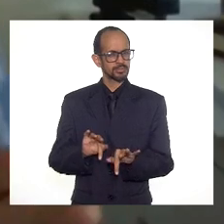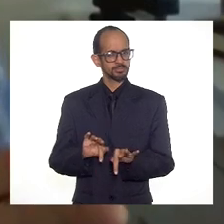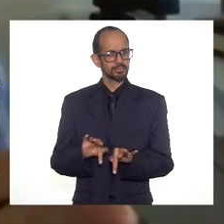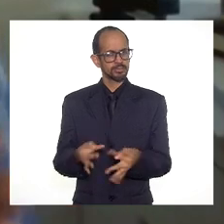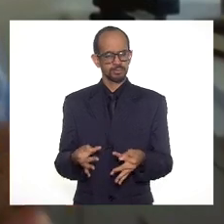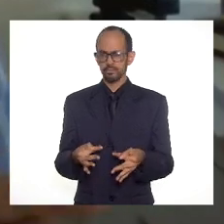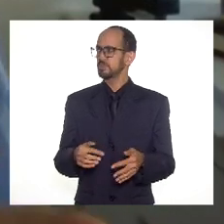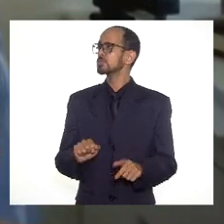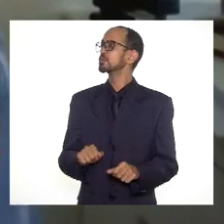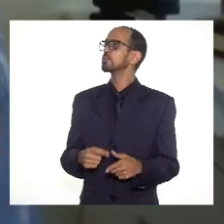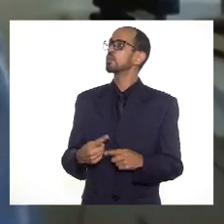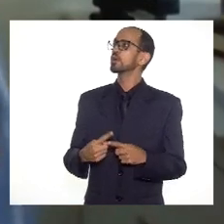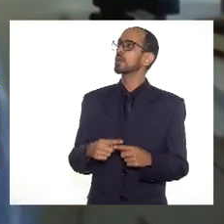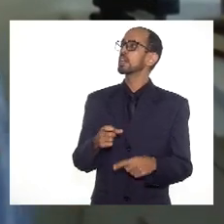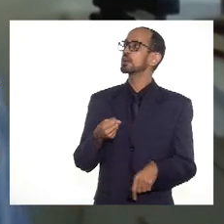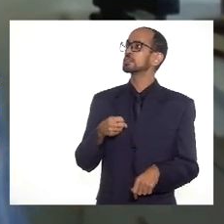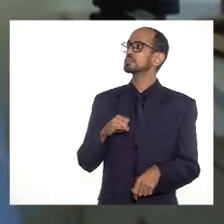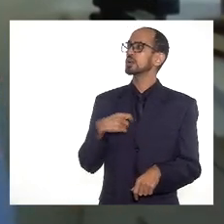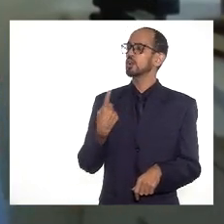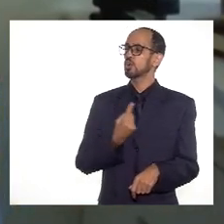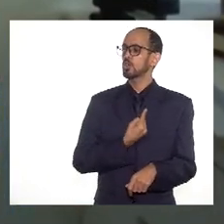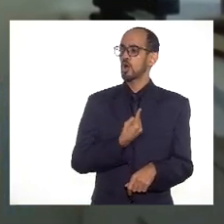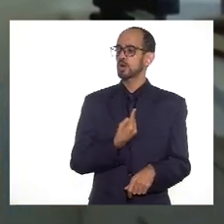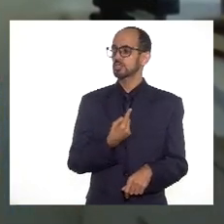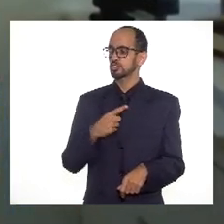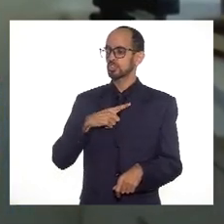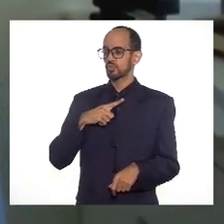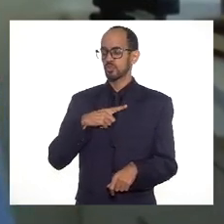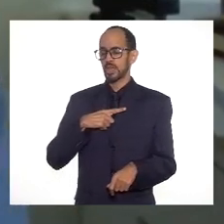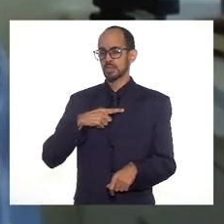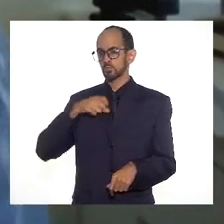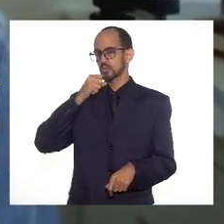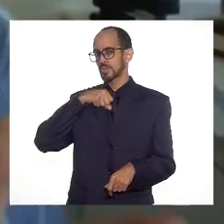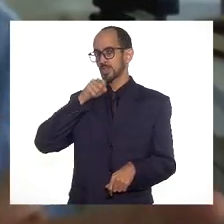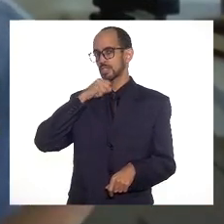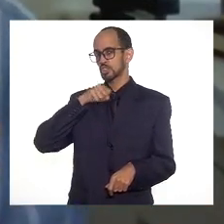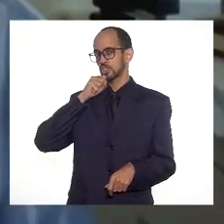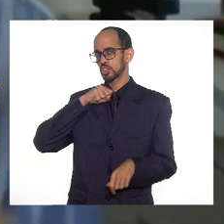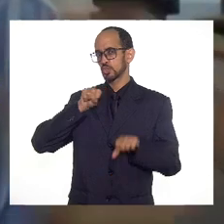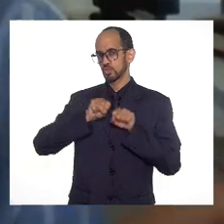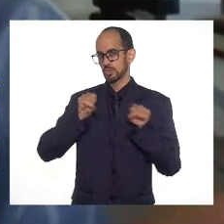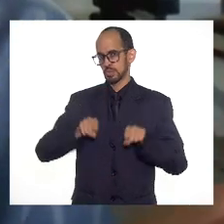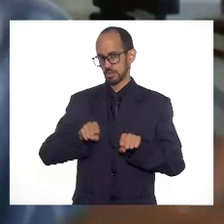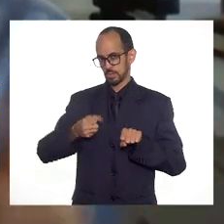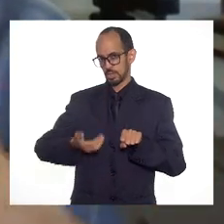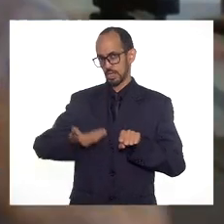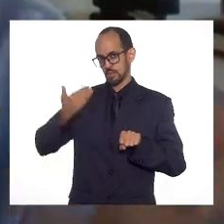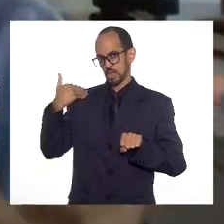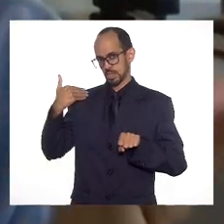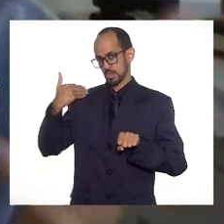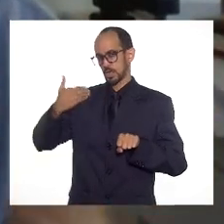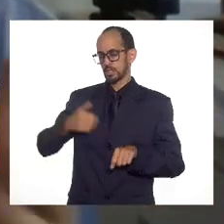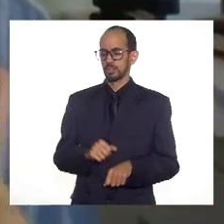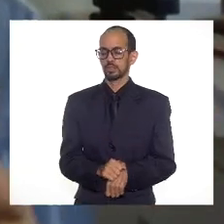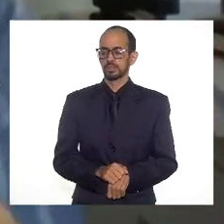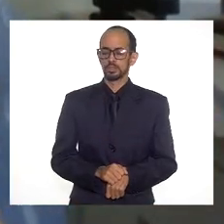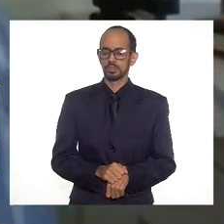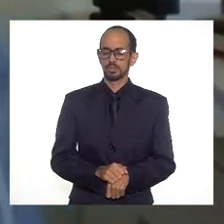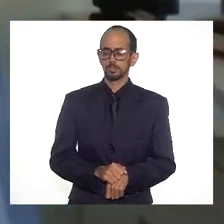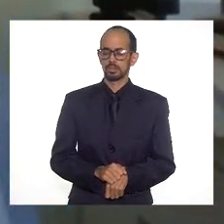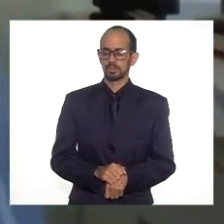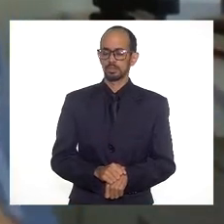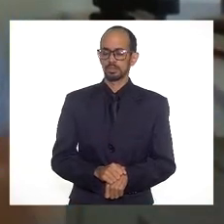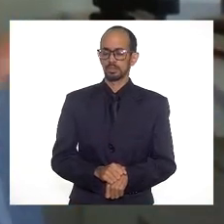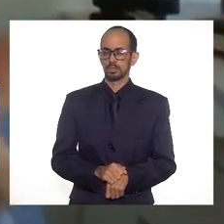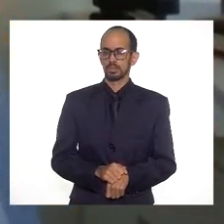nós ficássemos no antigo regime, que, em tese,